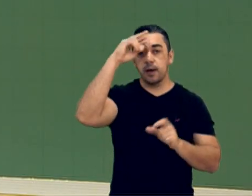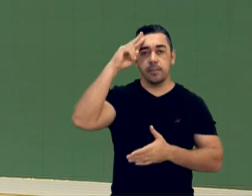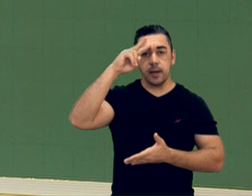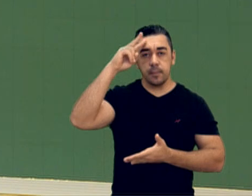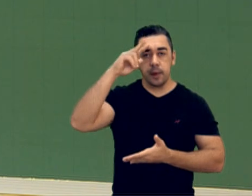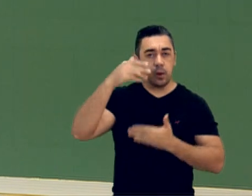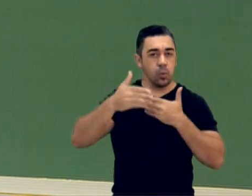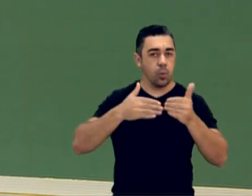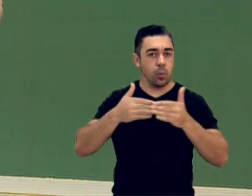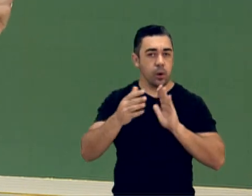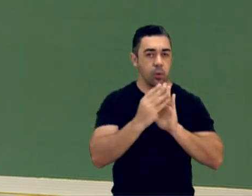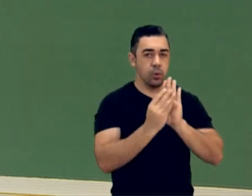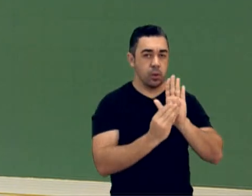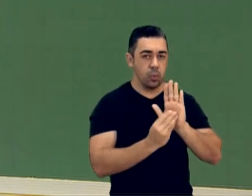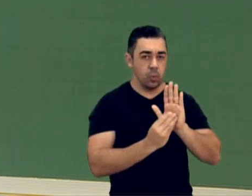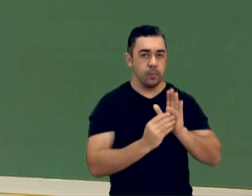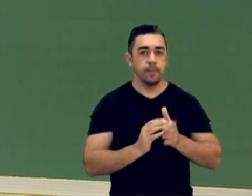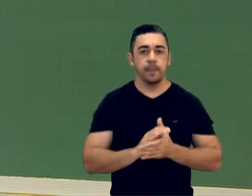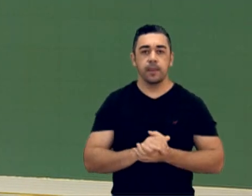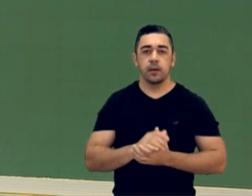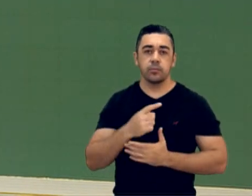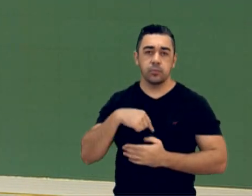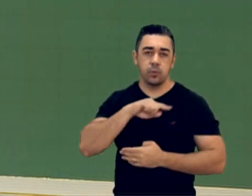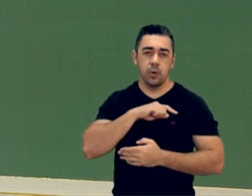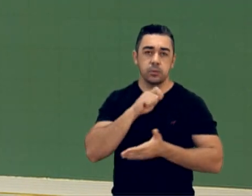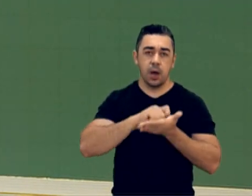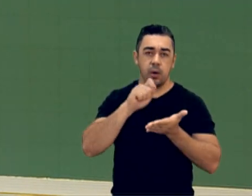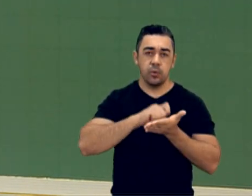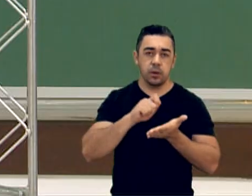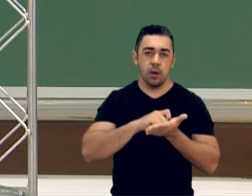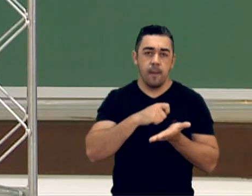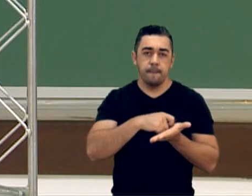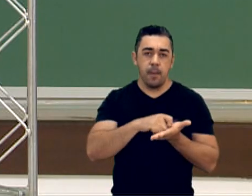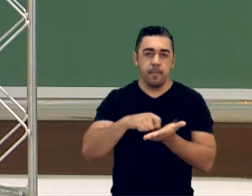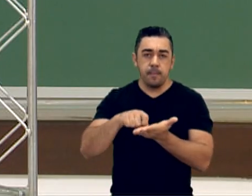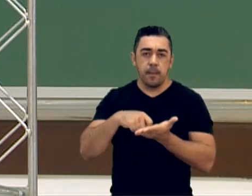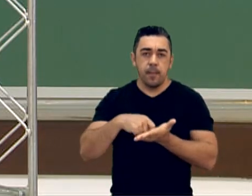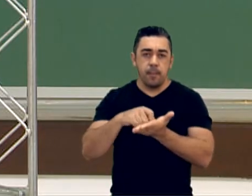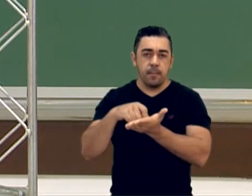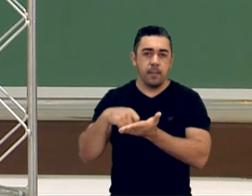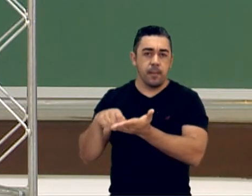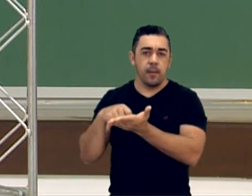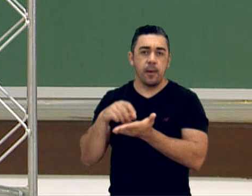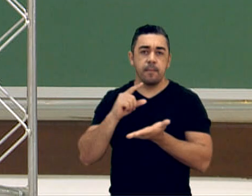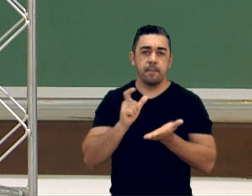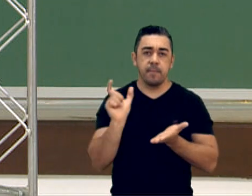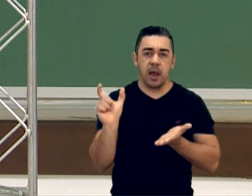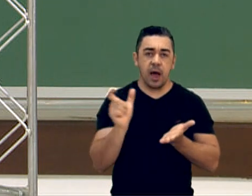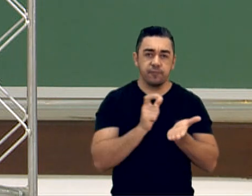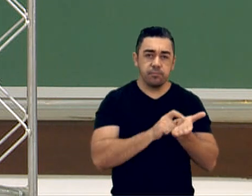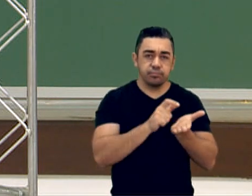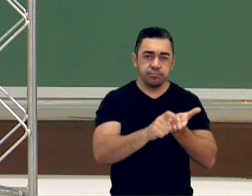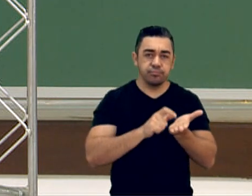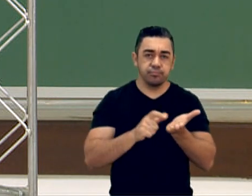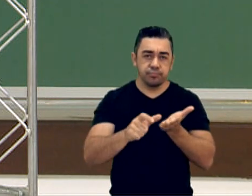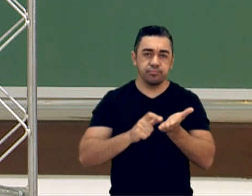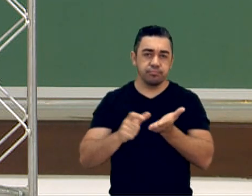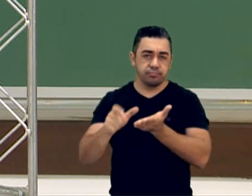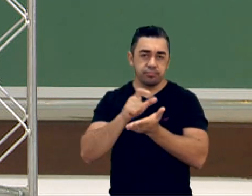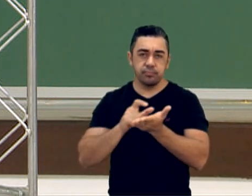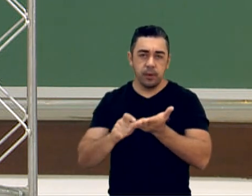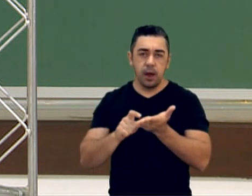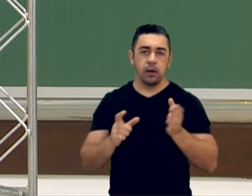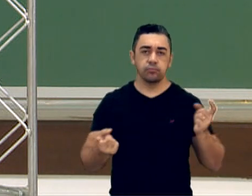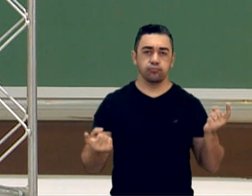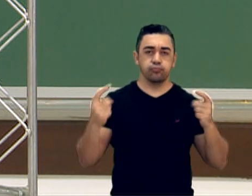conteúdo. Para que serve? Para a gente fazer anotações em aula. Às vezes você não quer ficar escrevendo toda a anotação, você pode fazer um mind map, um